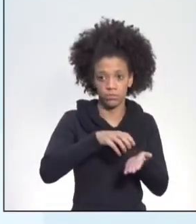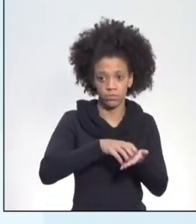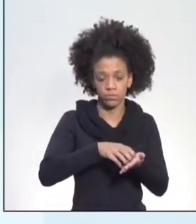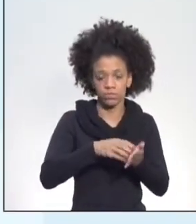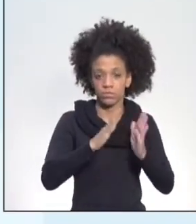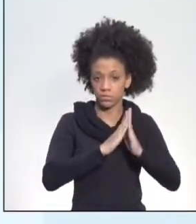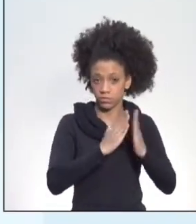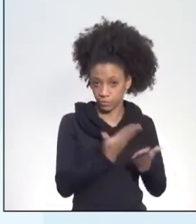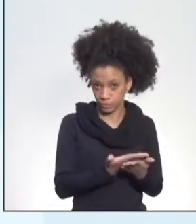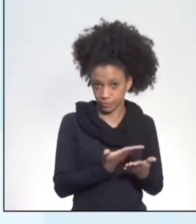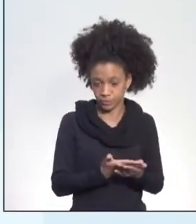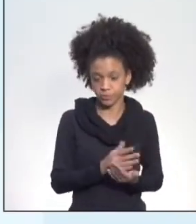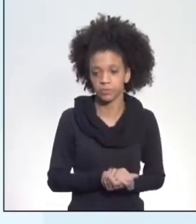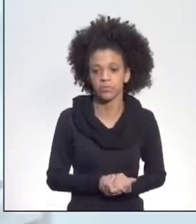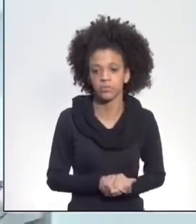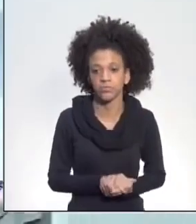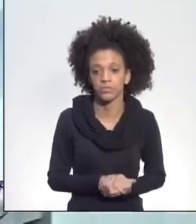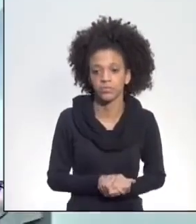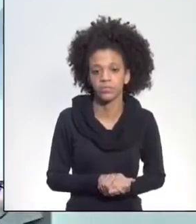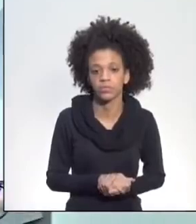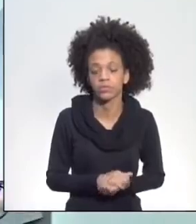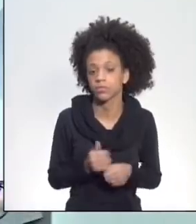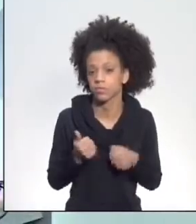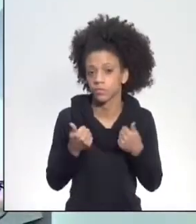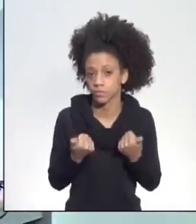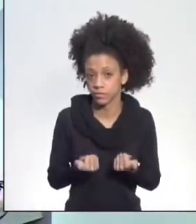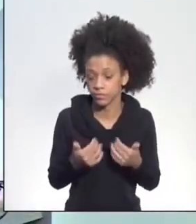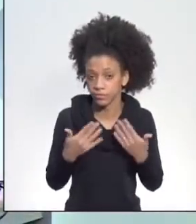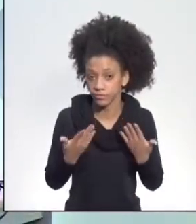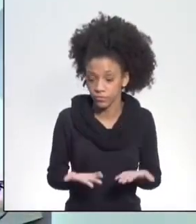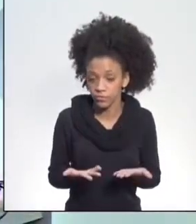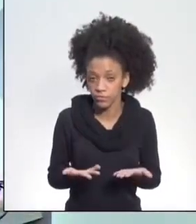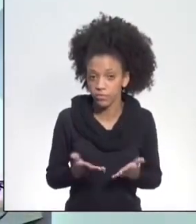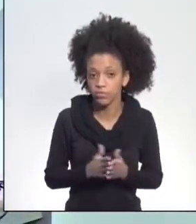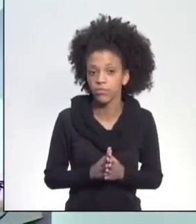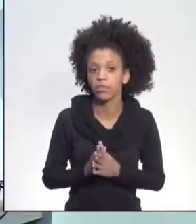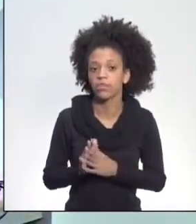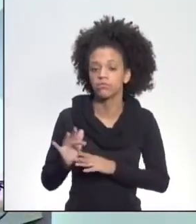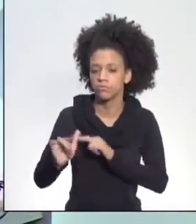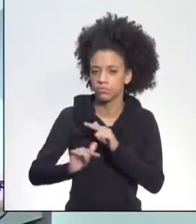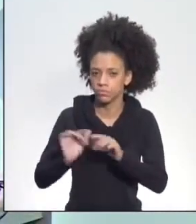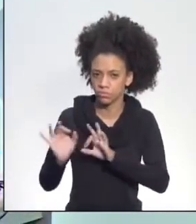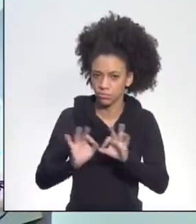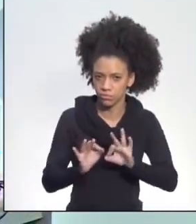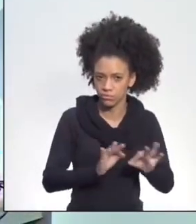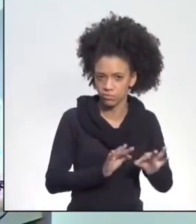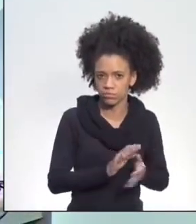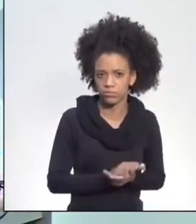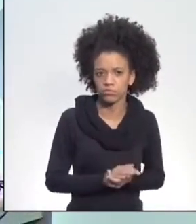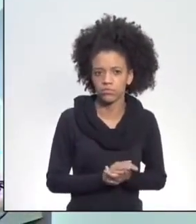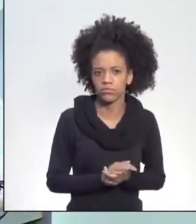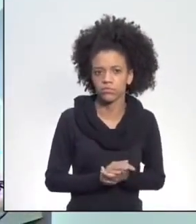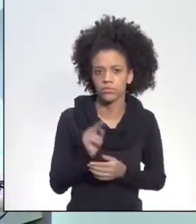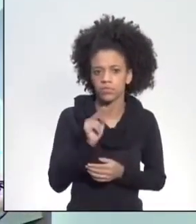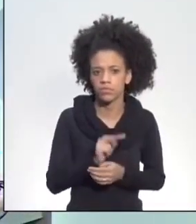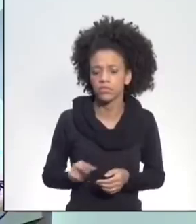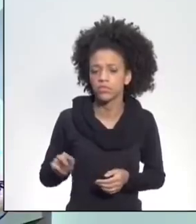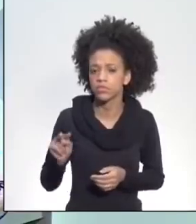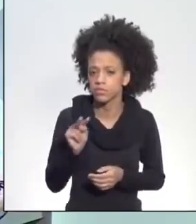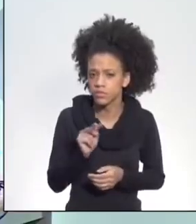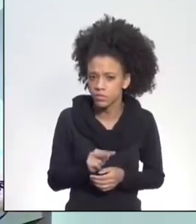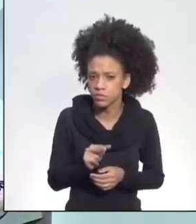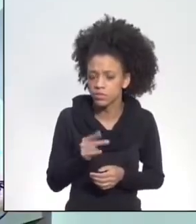a habilidade que nós iremos trabalhar hoje, tá? Operar com esboços, né? E visando que vocês consigam,